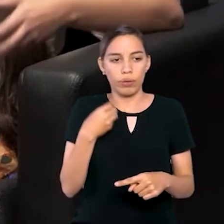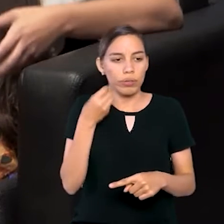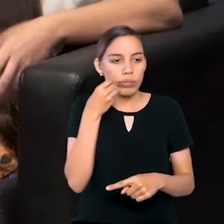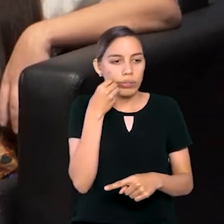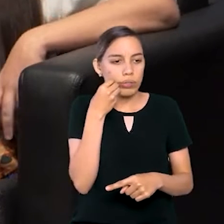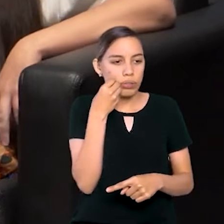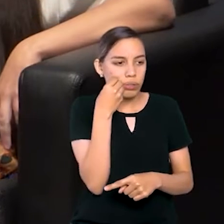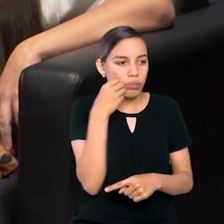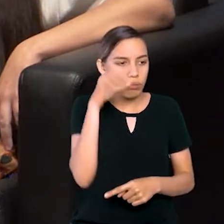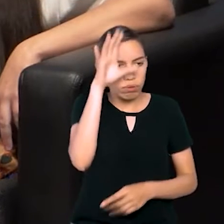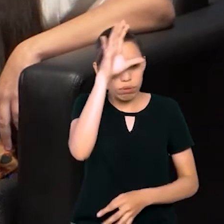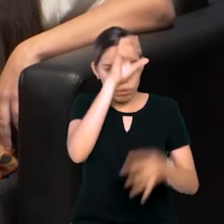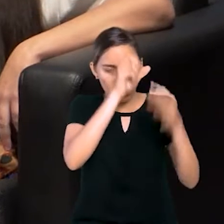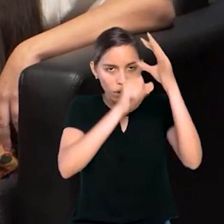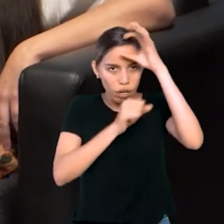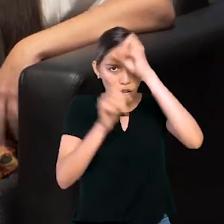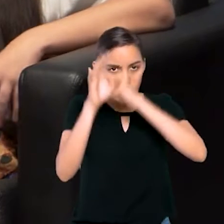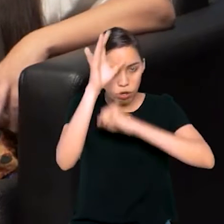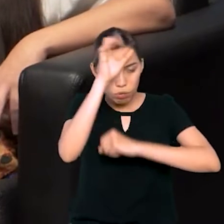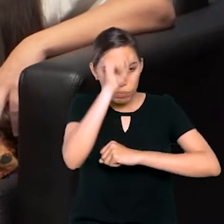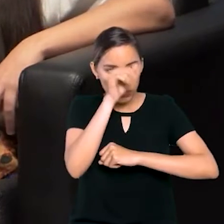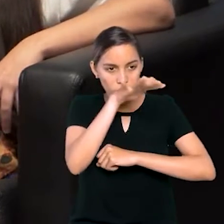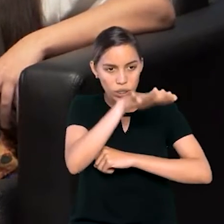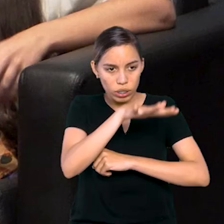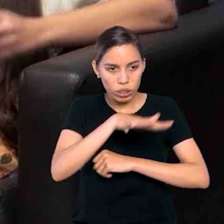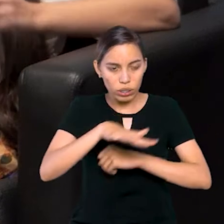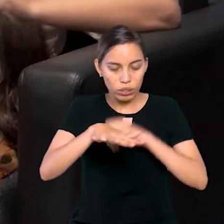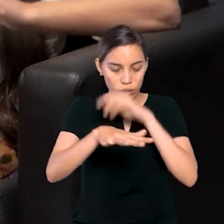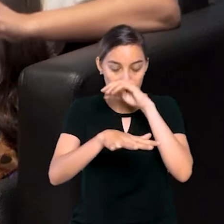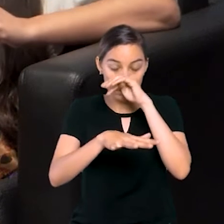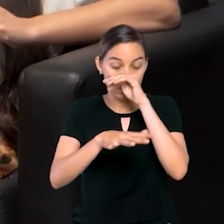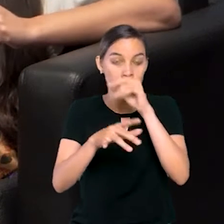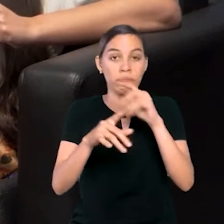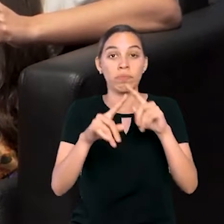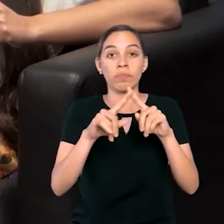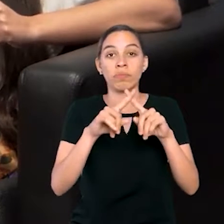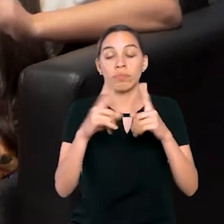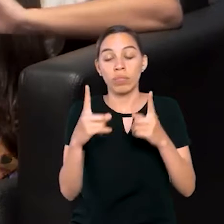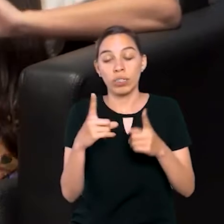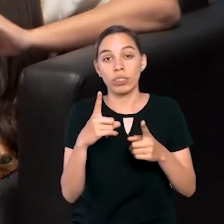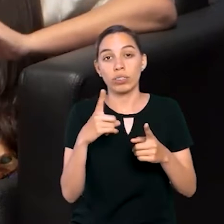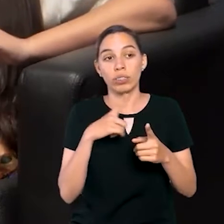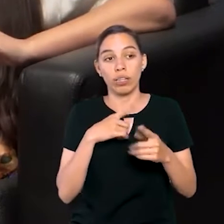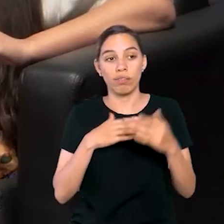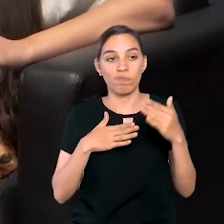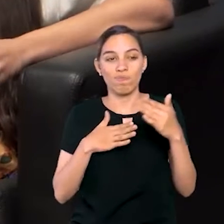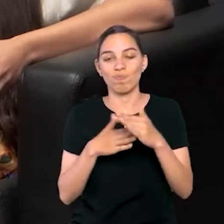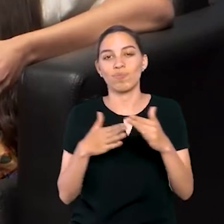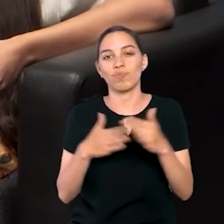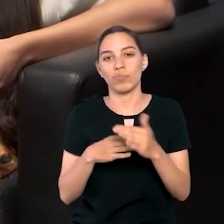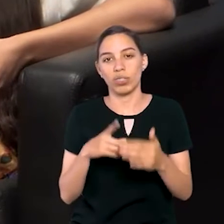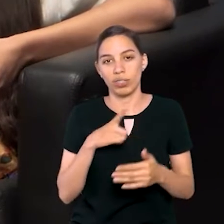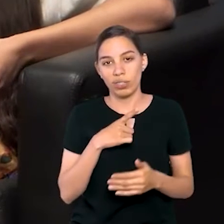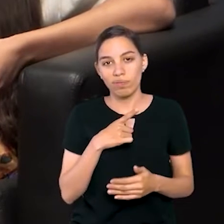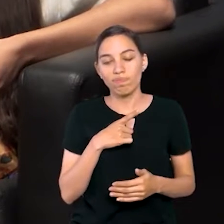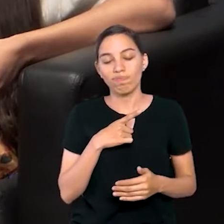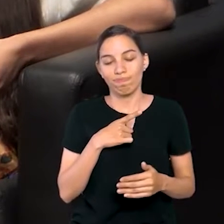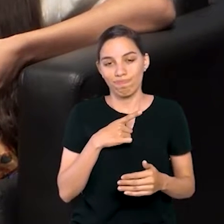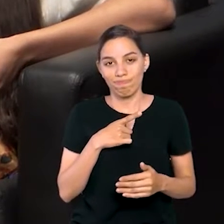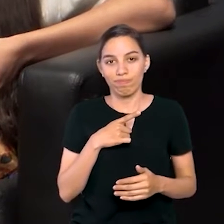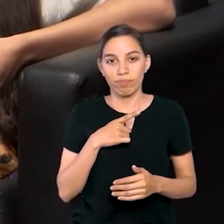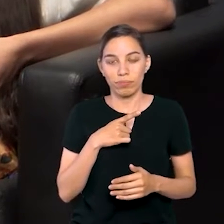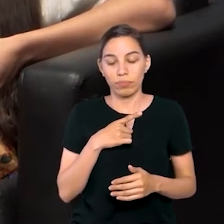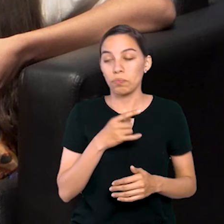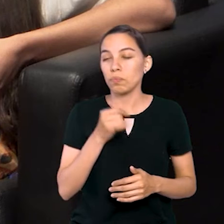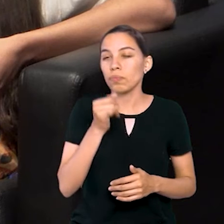instruir ao máximo possível nessas capacitações, mas sempre ciente da limitação delas, né? Então,